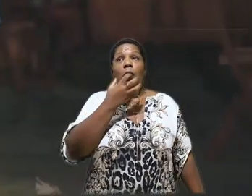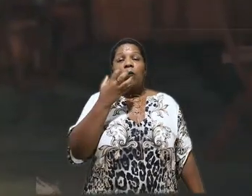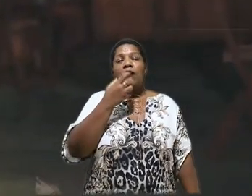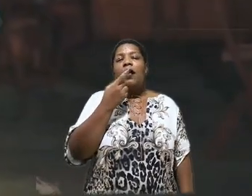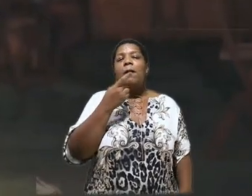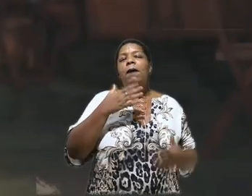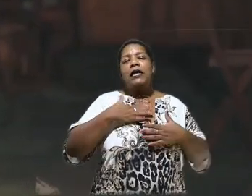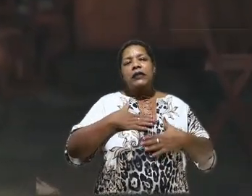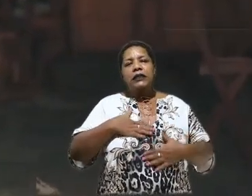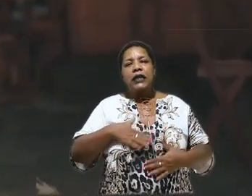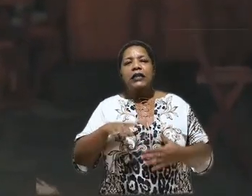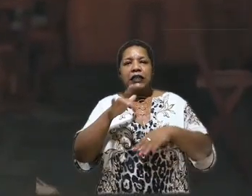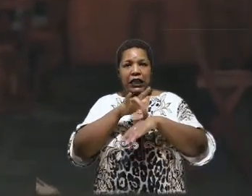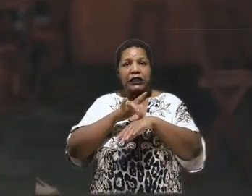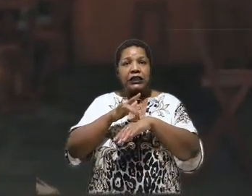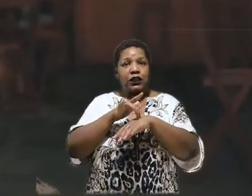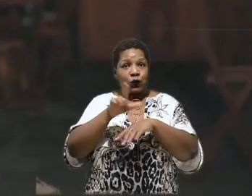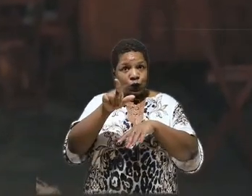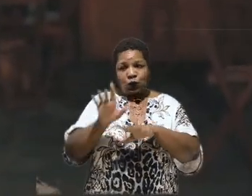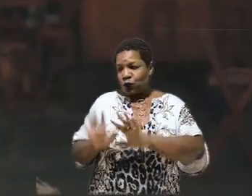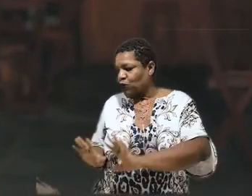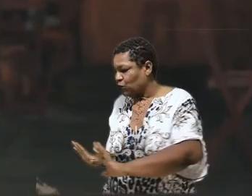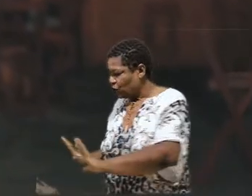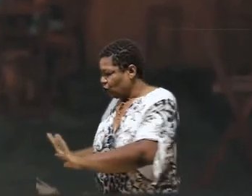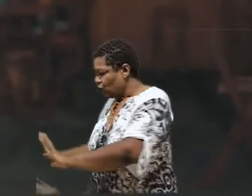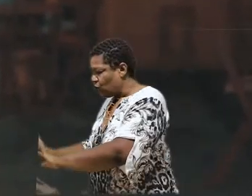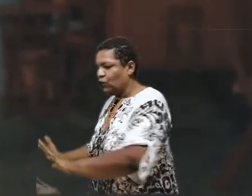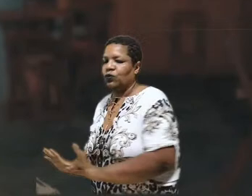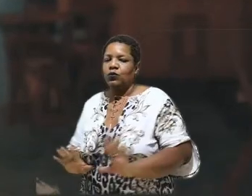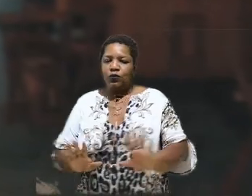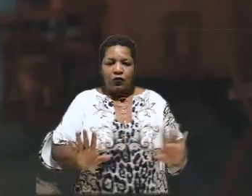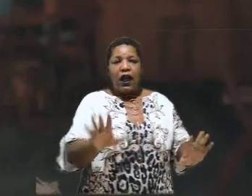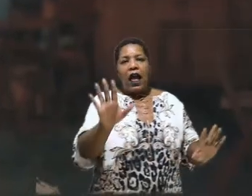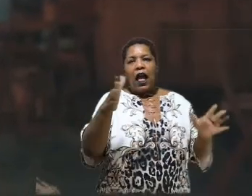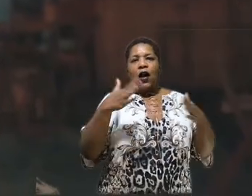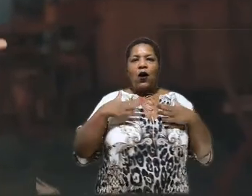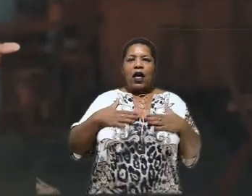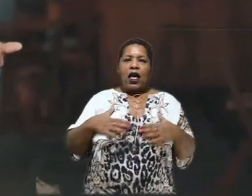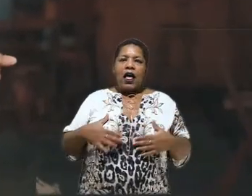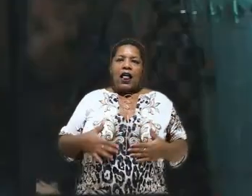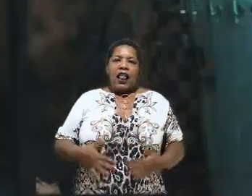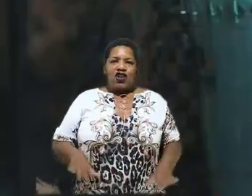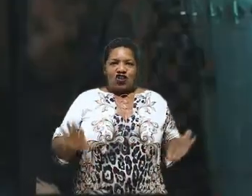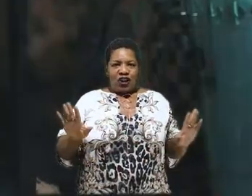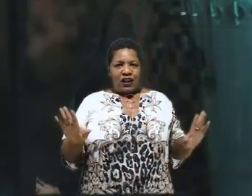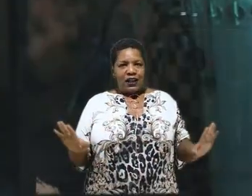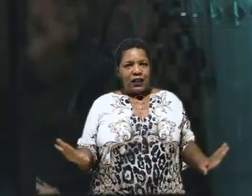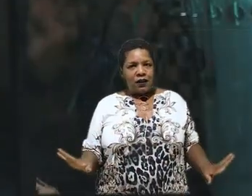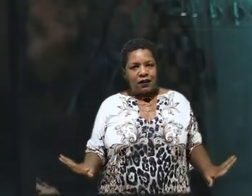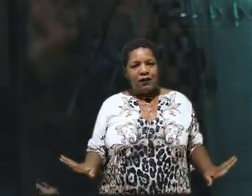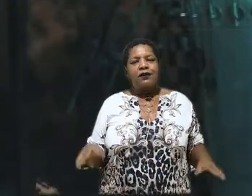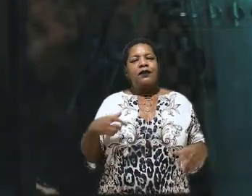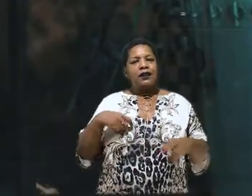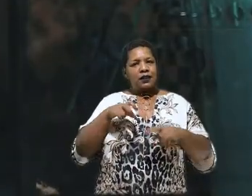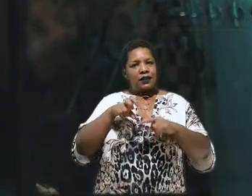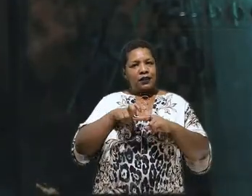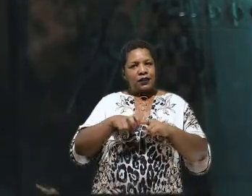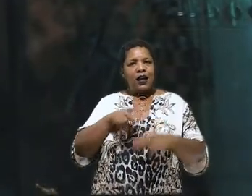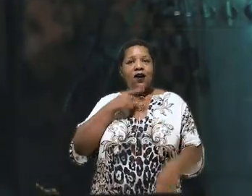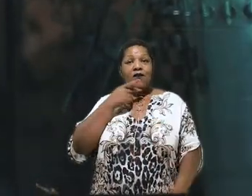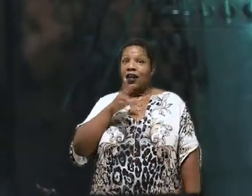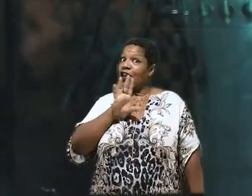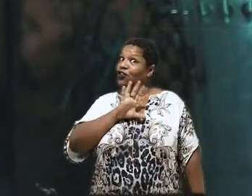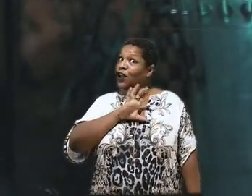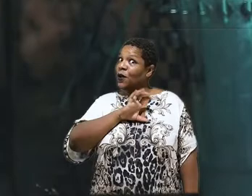um pouco mais leitinho então você que sai dançando tá curtindo dá uma relaxada a gente vai falar um pouco de amor e nesse momento